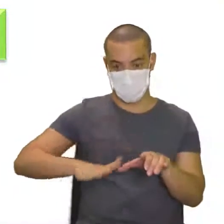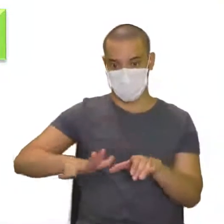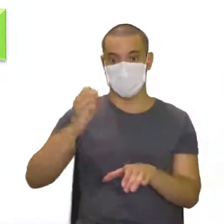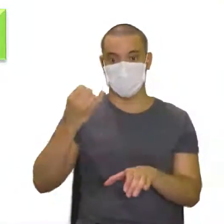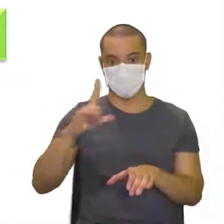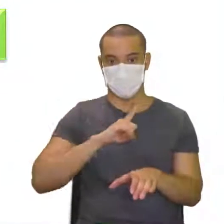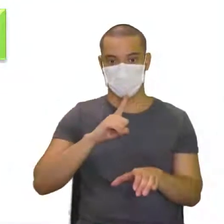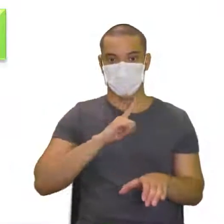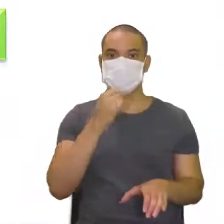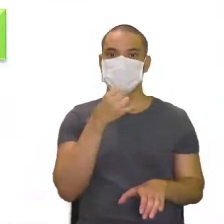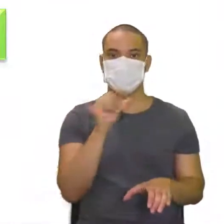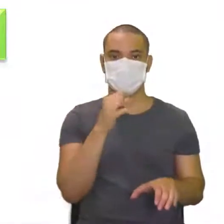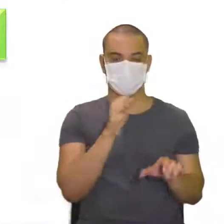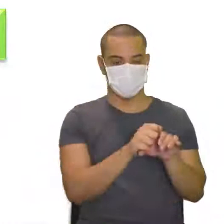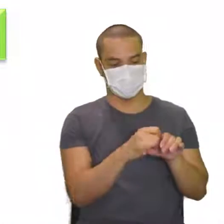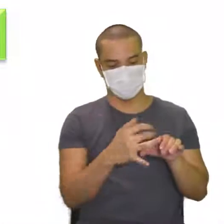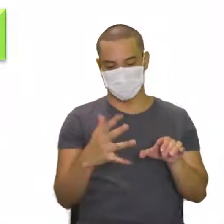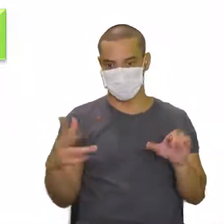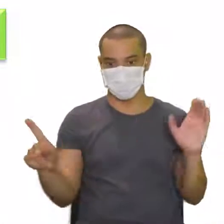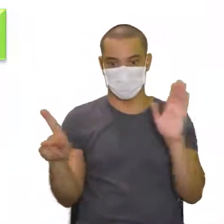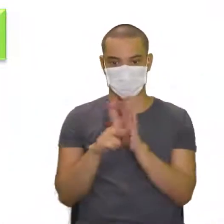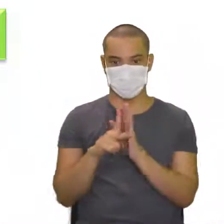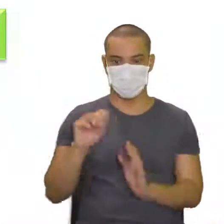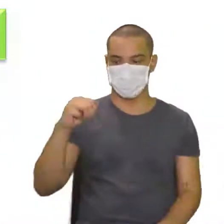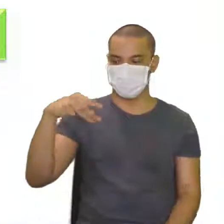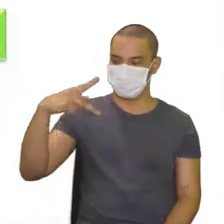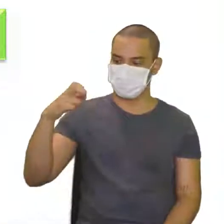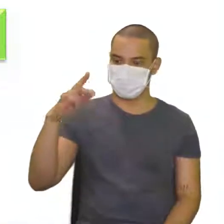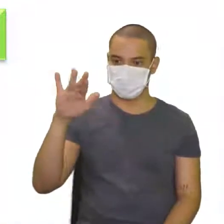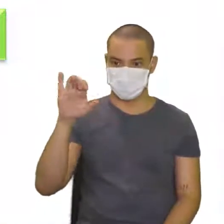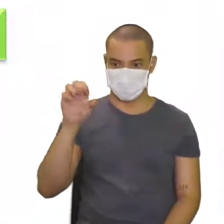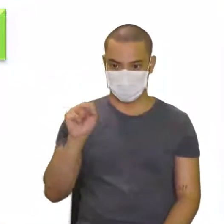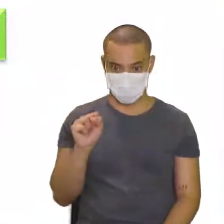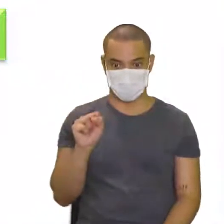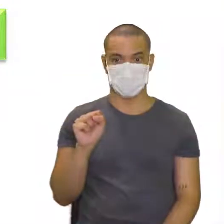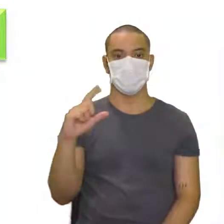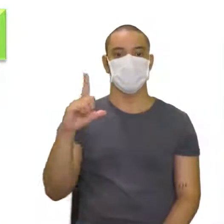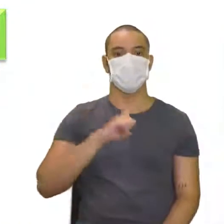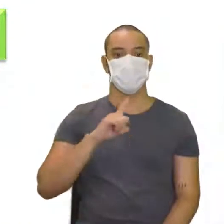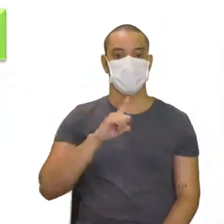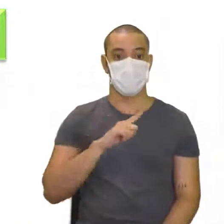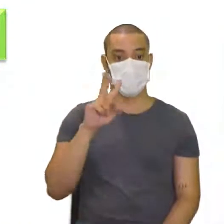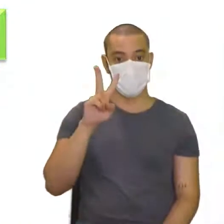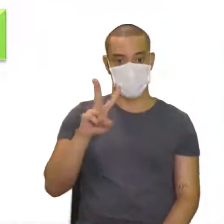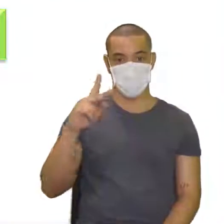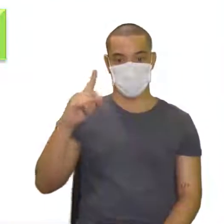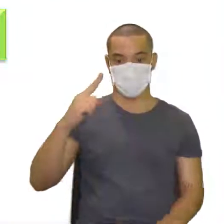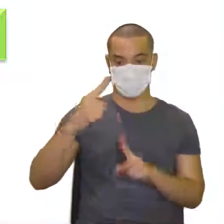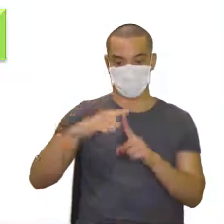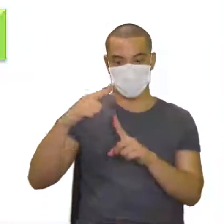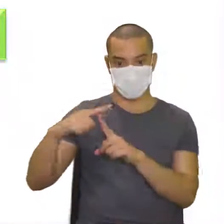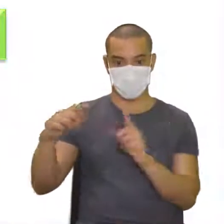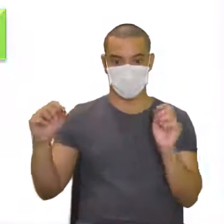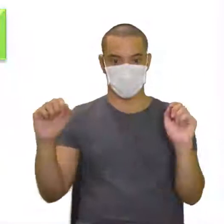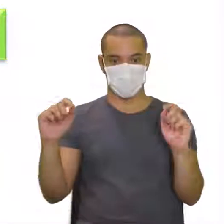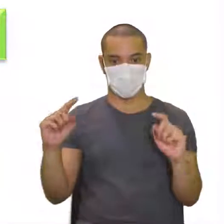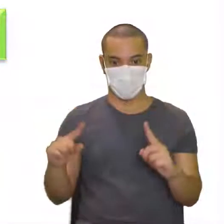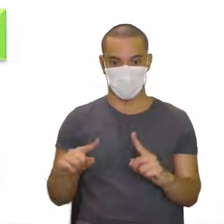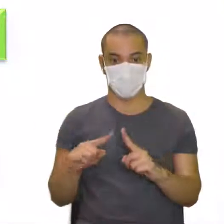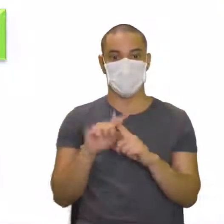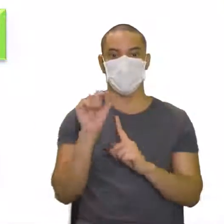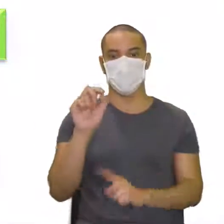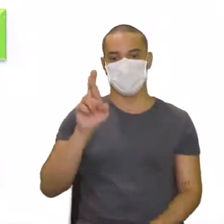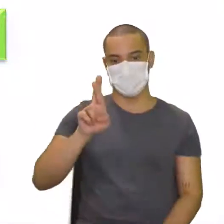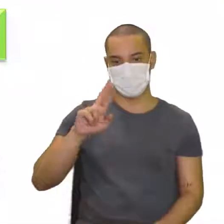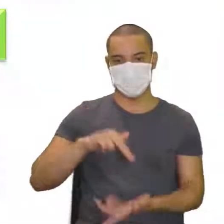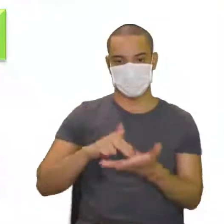de corrente elétrica, dada em amperes. E ali nós temos 2π vezes o R, onde o nosso R é a